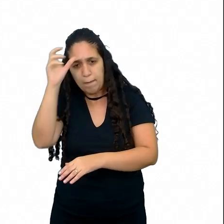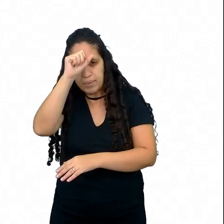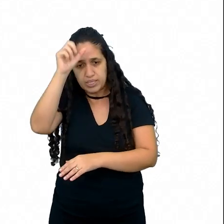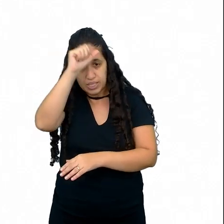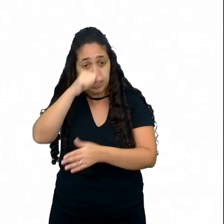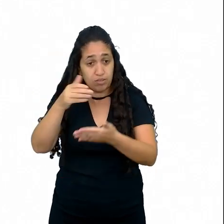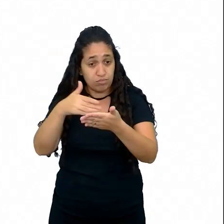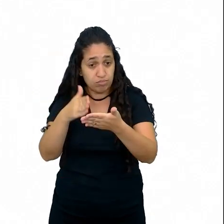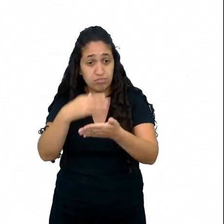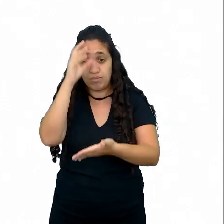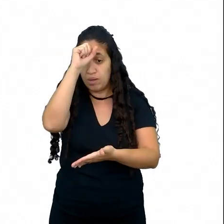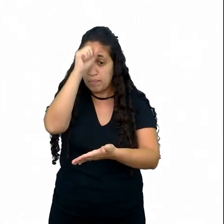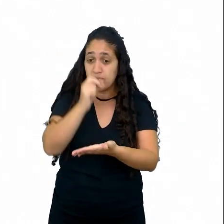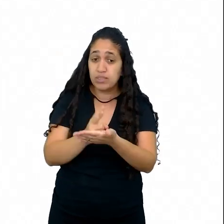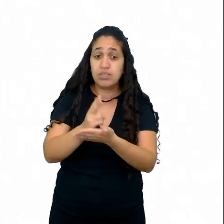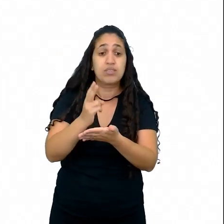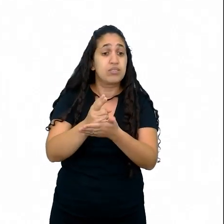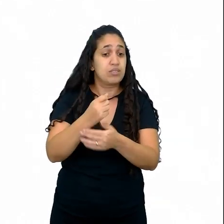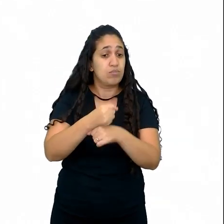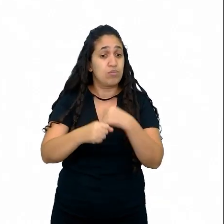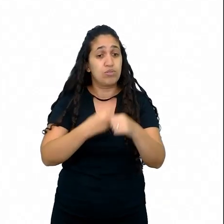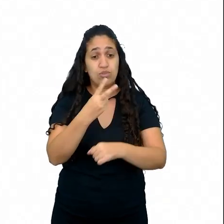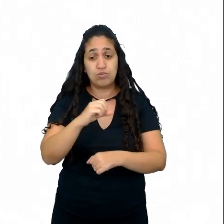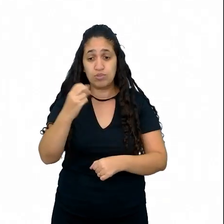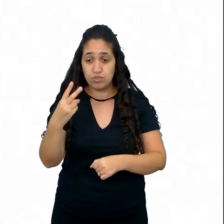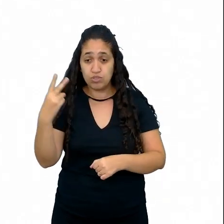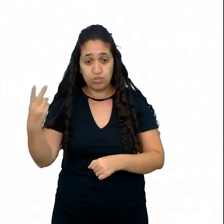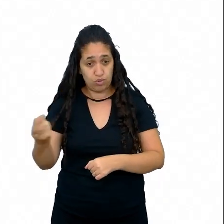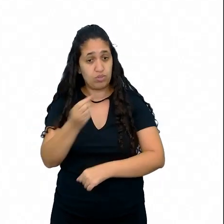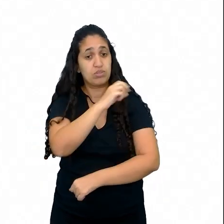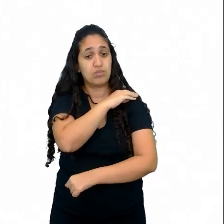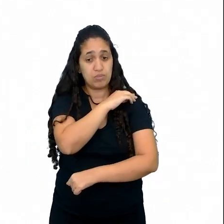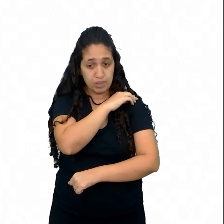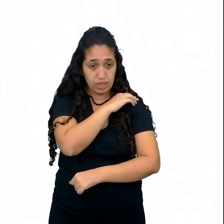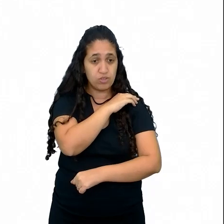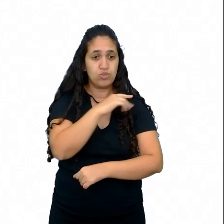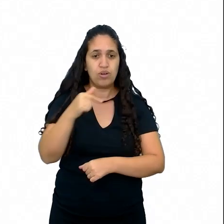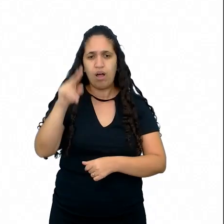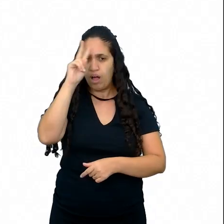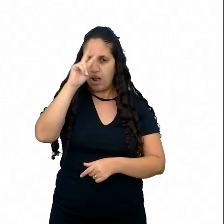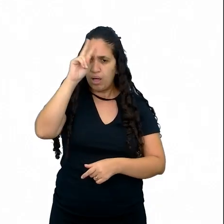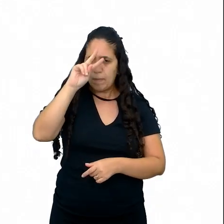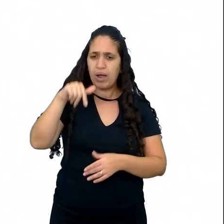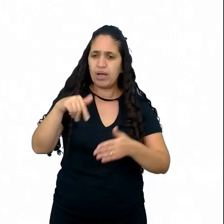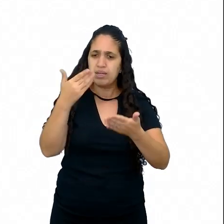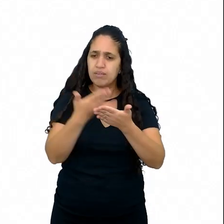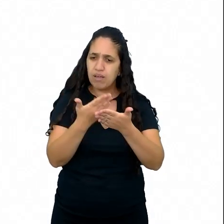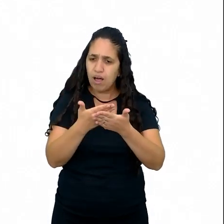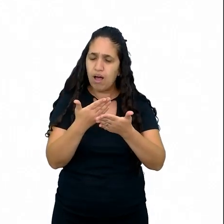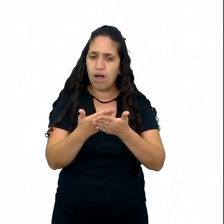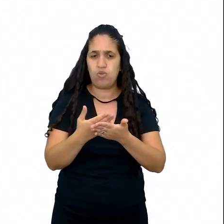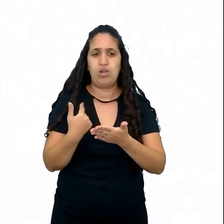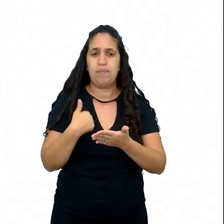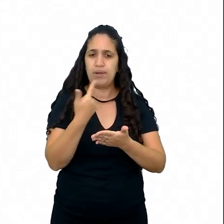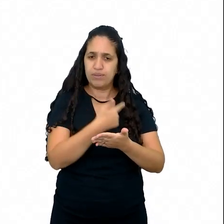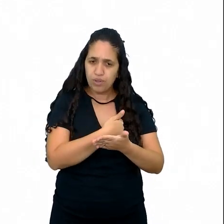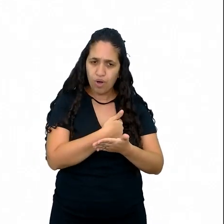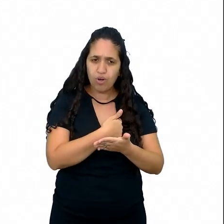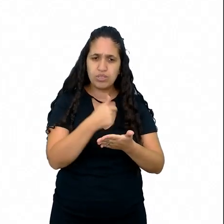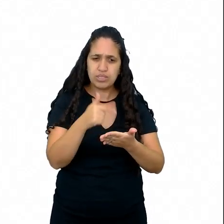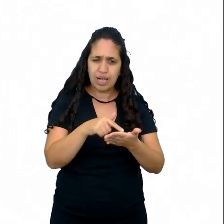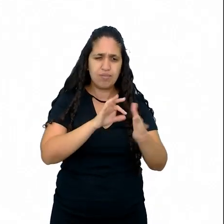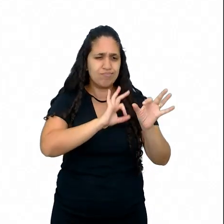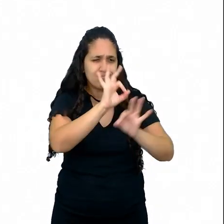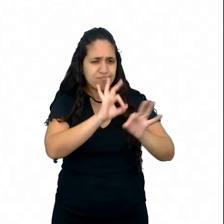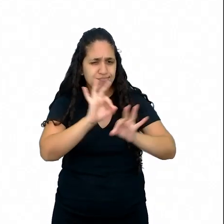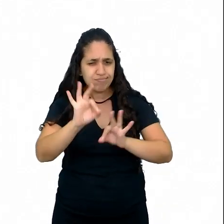do material Aprender Sempre, 2022, a primeira série do ensino médio. Vamos lembrar que essa aula também para nós, ela está também trabalhando